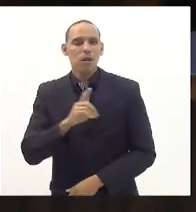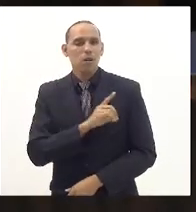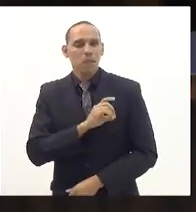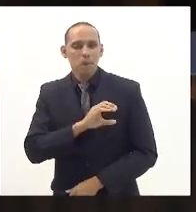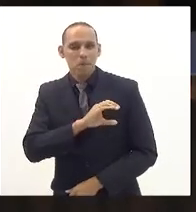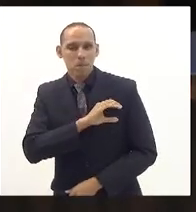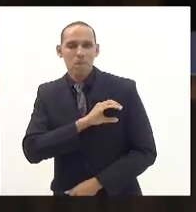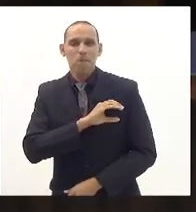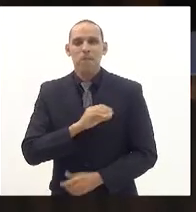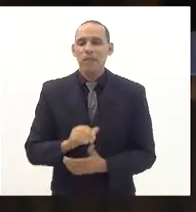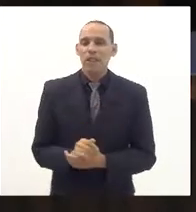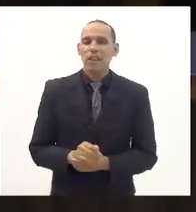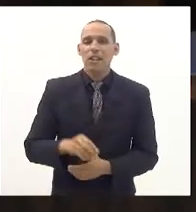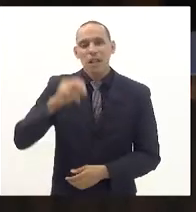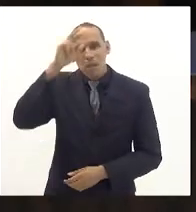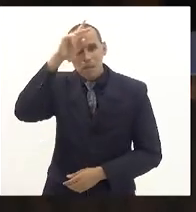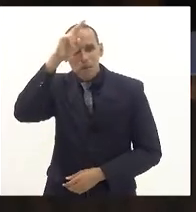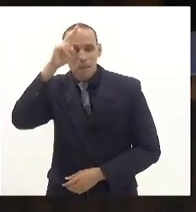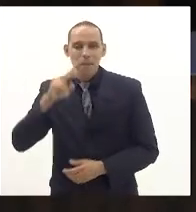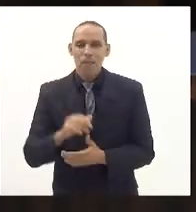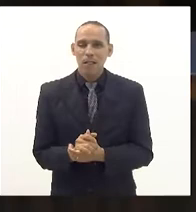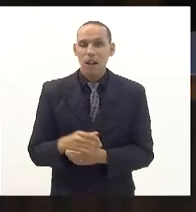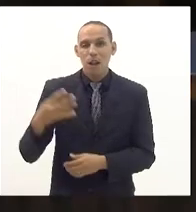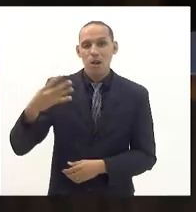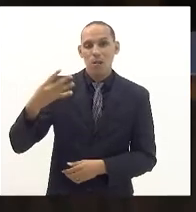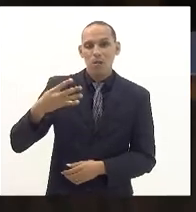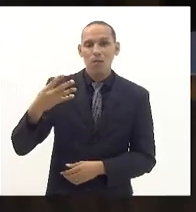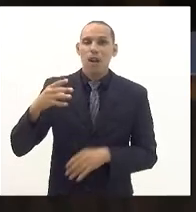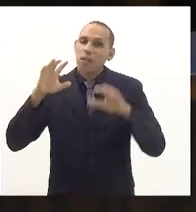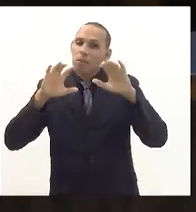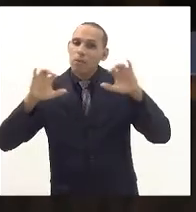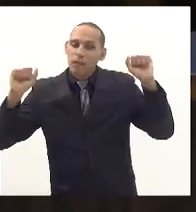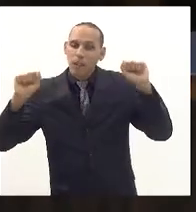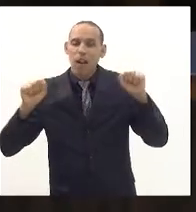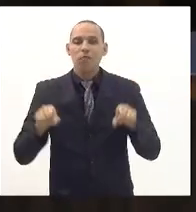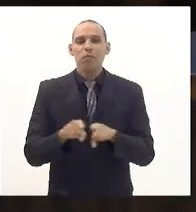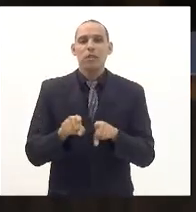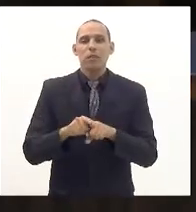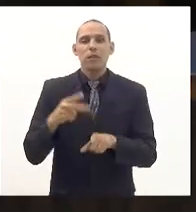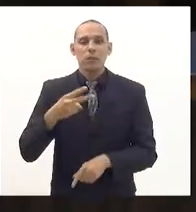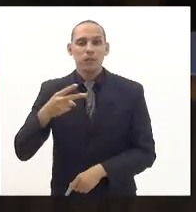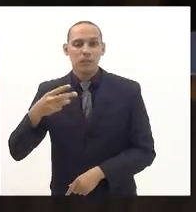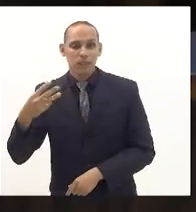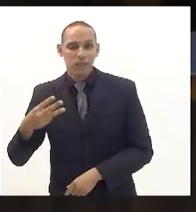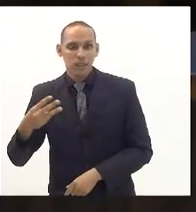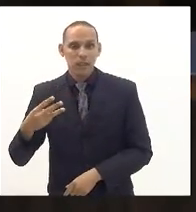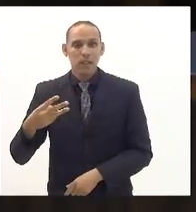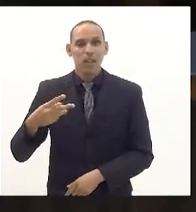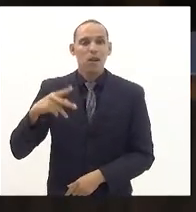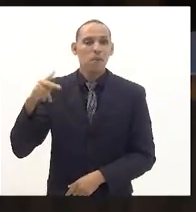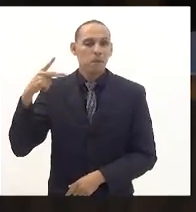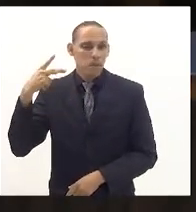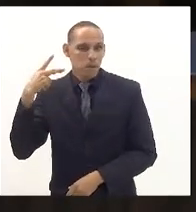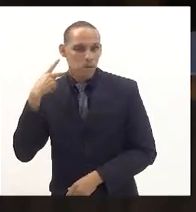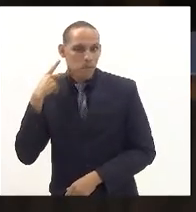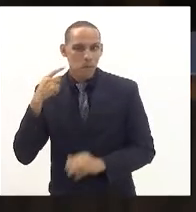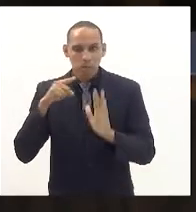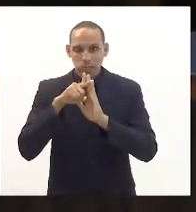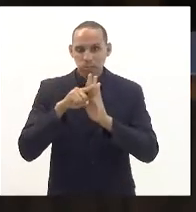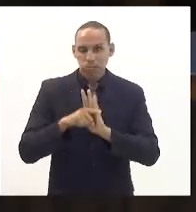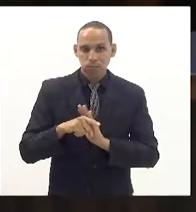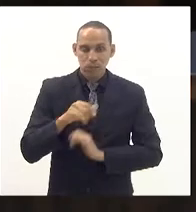Caxias do 4º Tribunal de Júri da capital e nas 2ª e 3ª promotoria de é do Rio de Janeiro